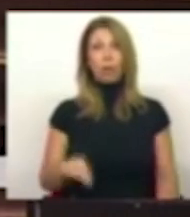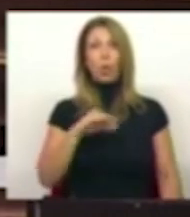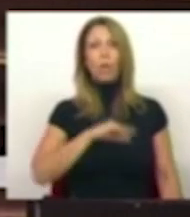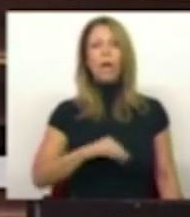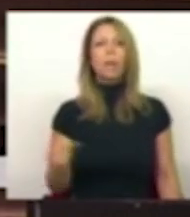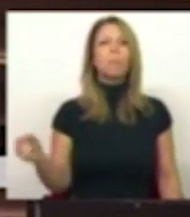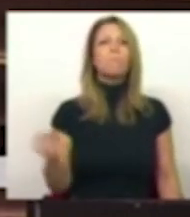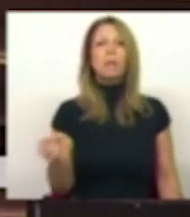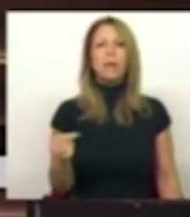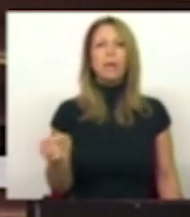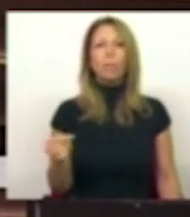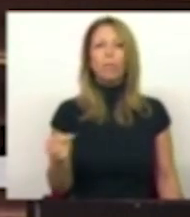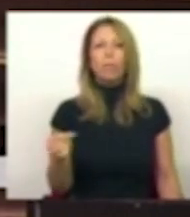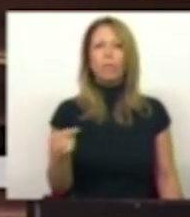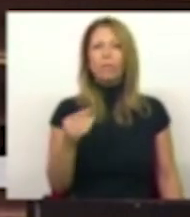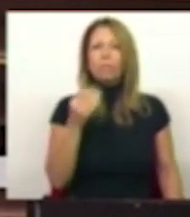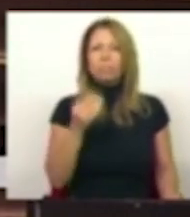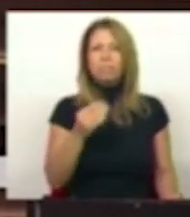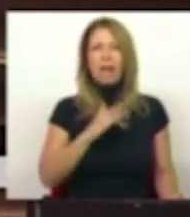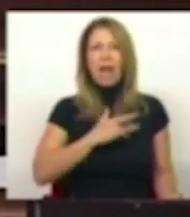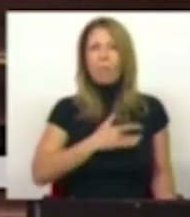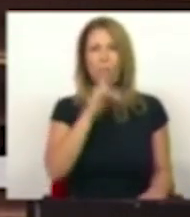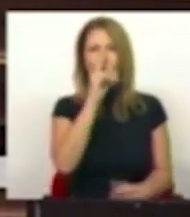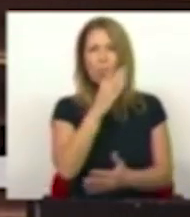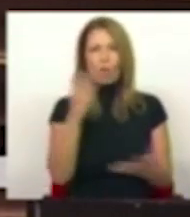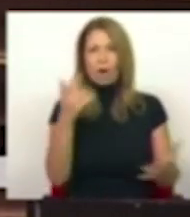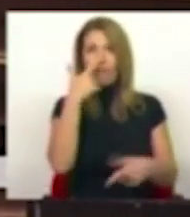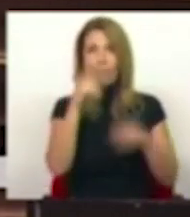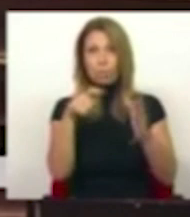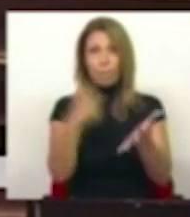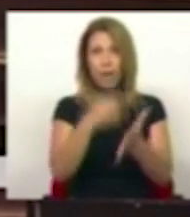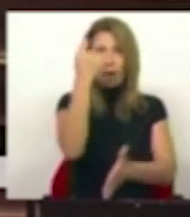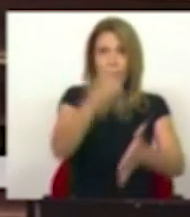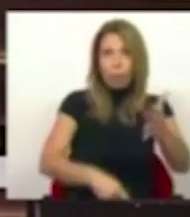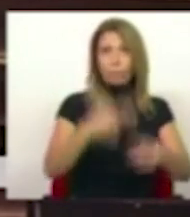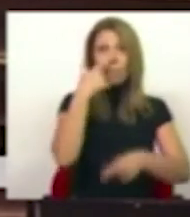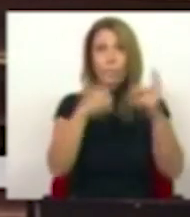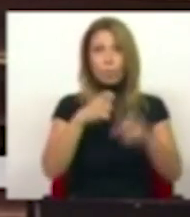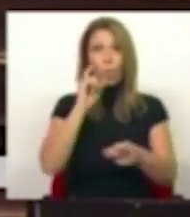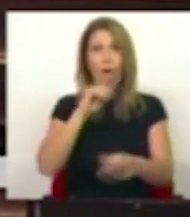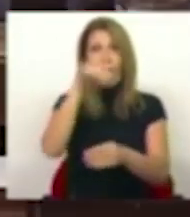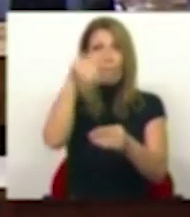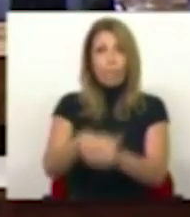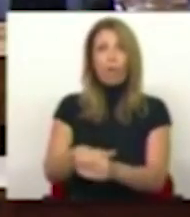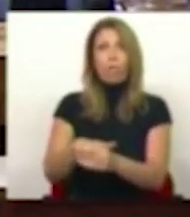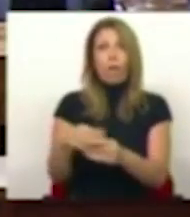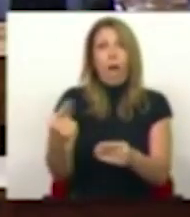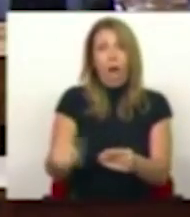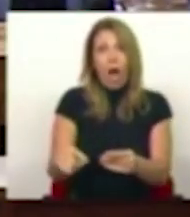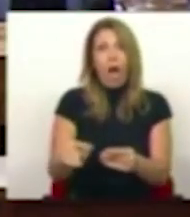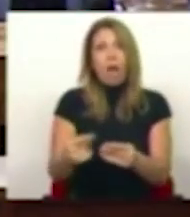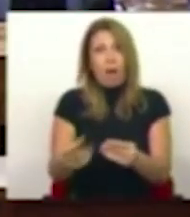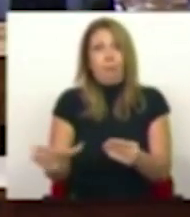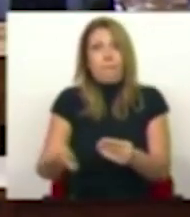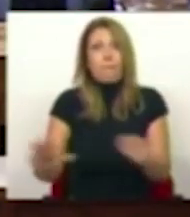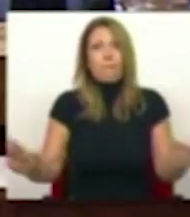mínimo de absoluto desamor pelos contribuintes, pelos eleitores e assim sucessivamente. E